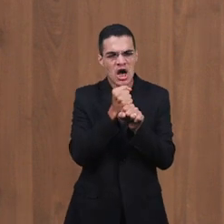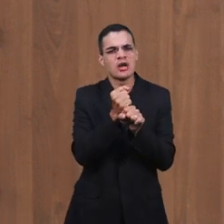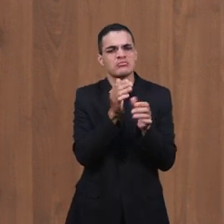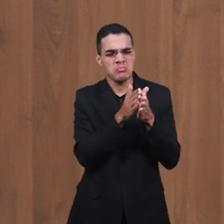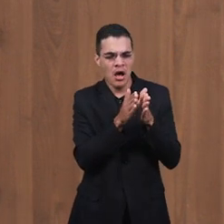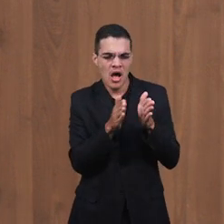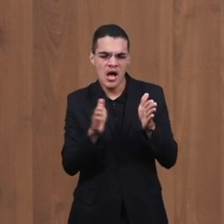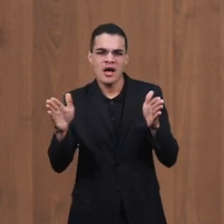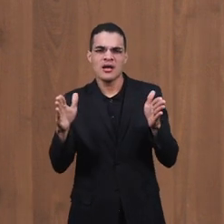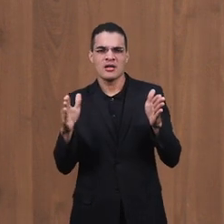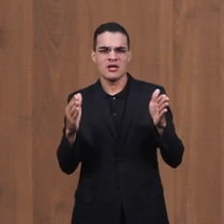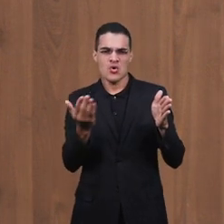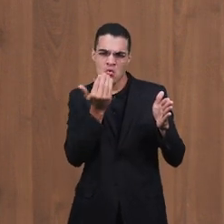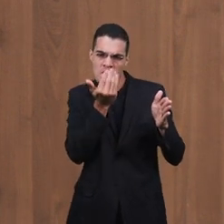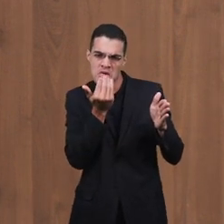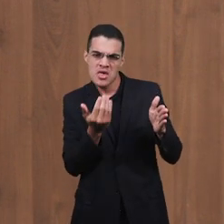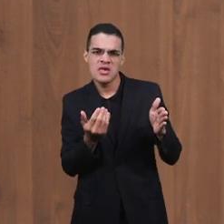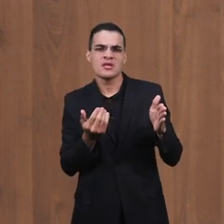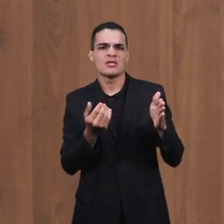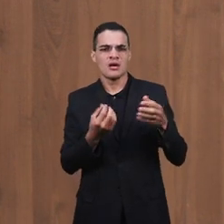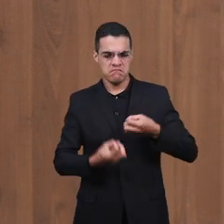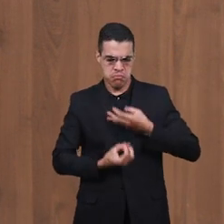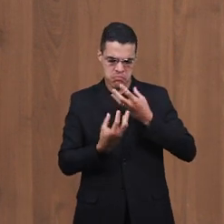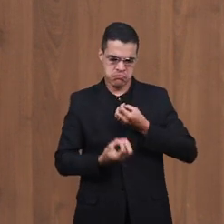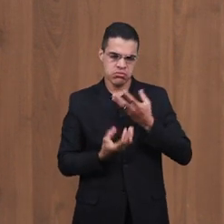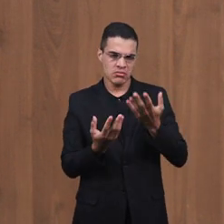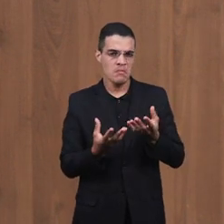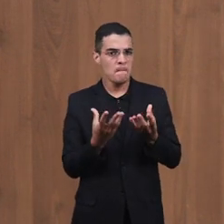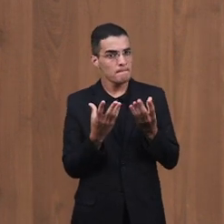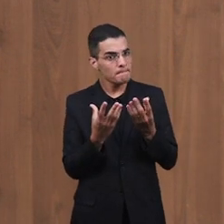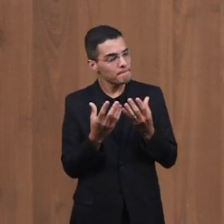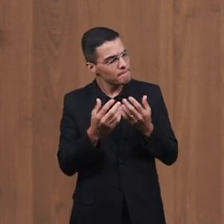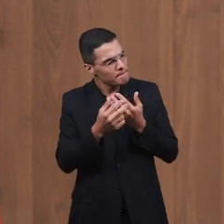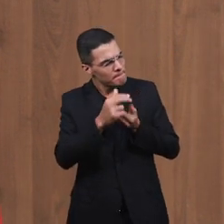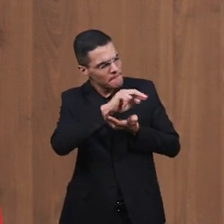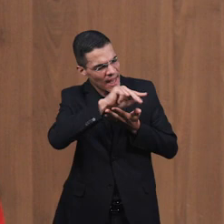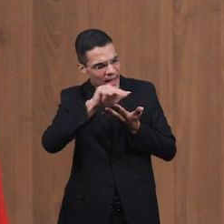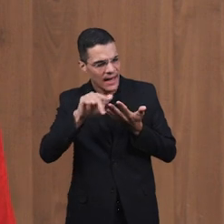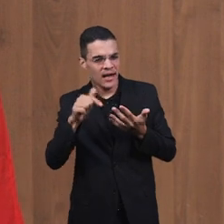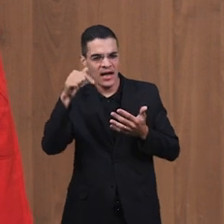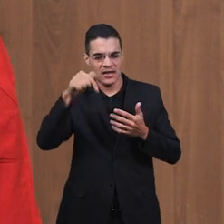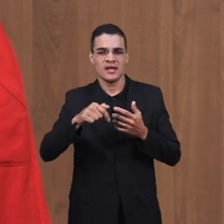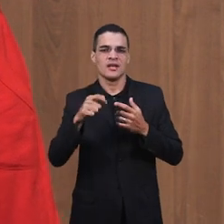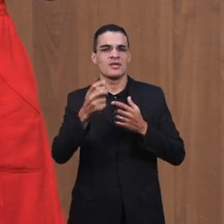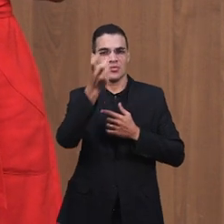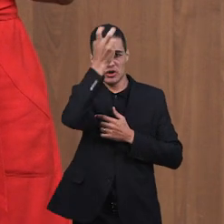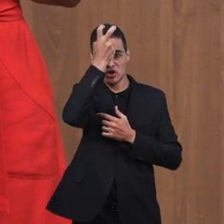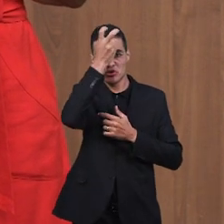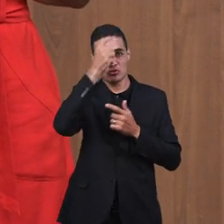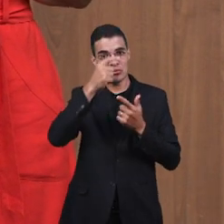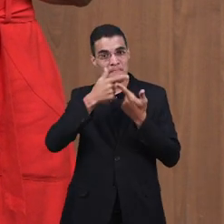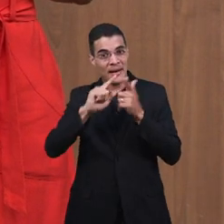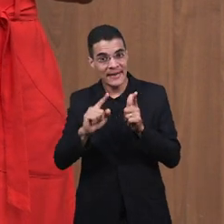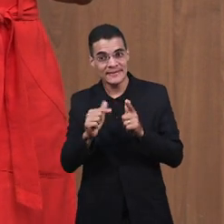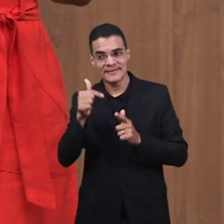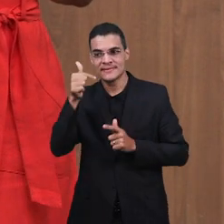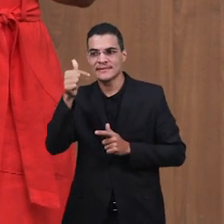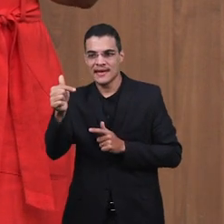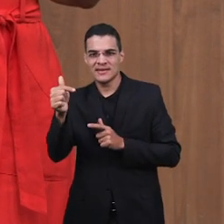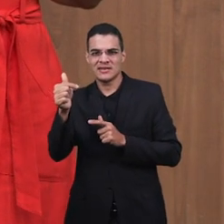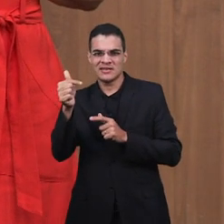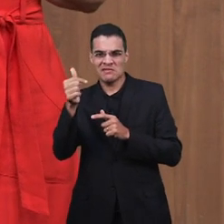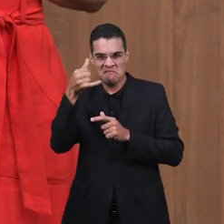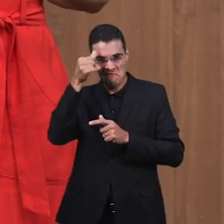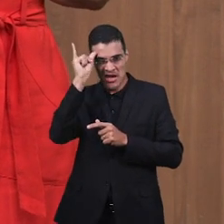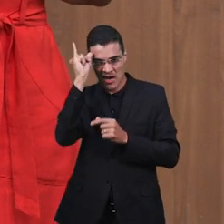alimento, muita fartura em toda a terra do Egito. E as 7 vacas magras e as